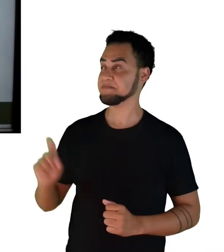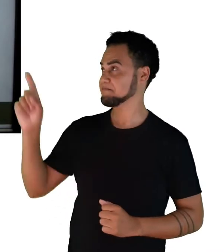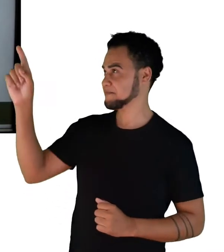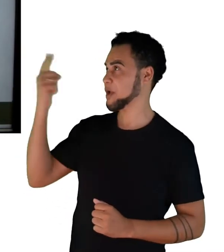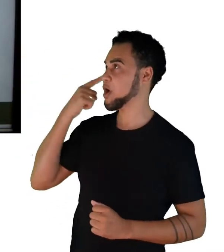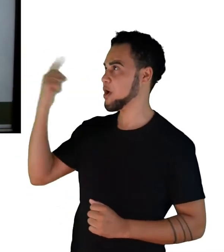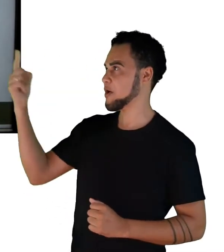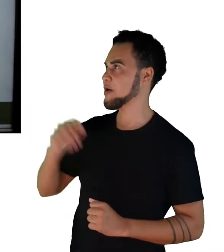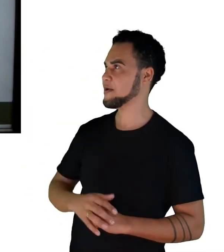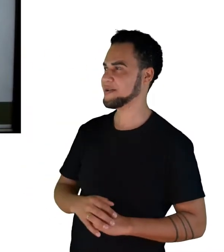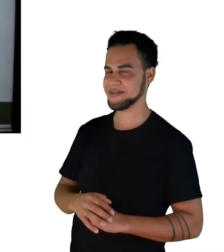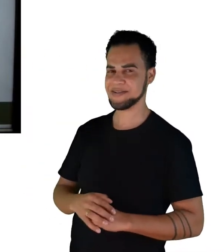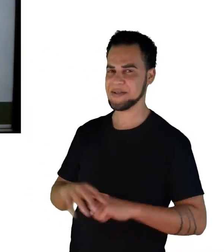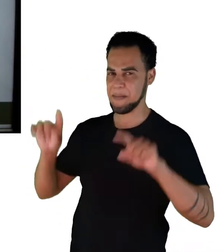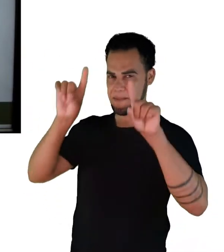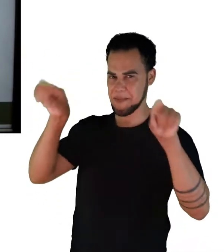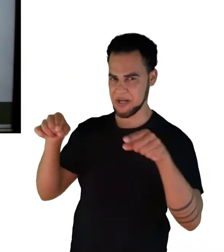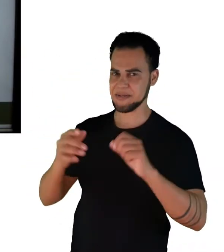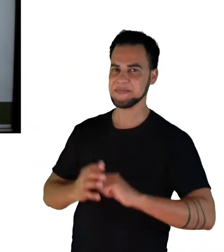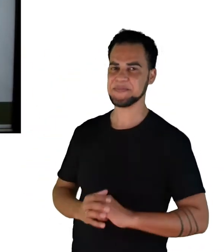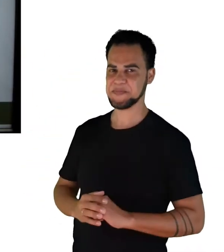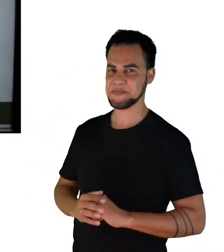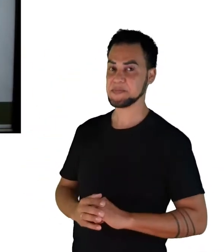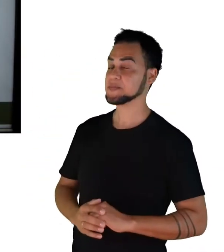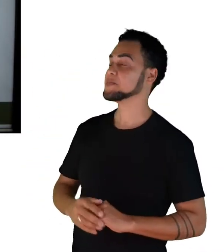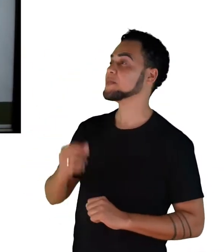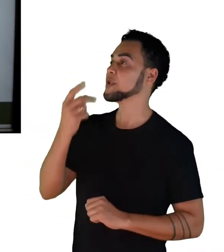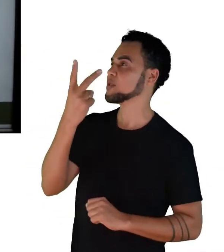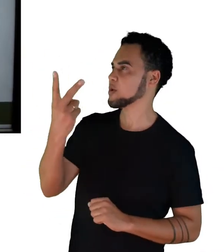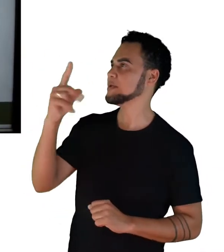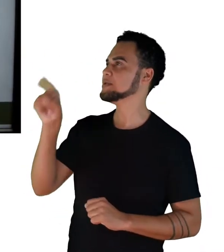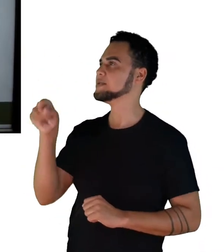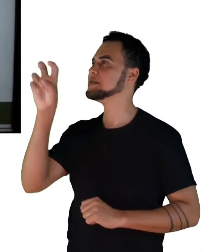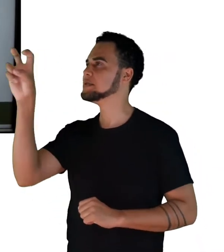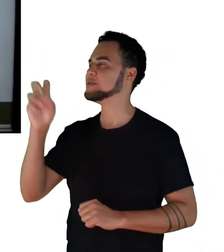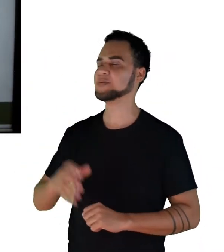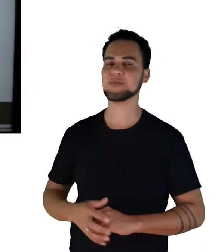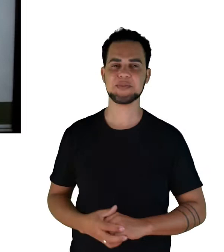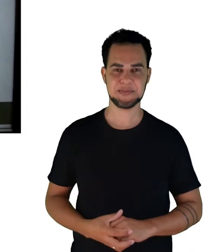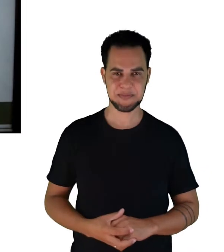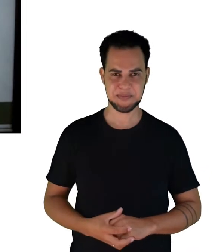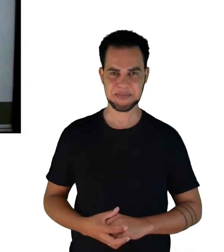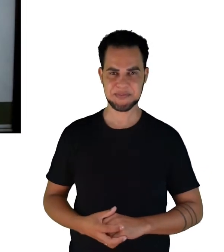colocando aqui na forma de pares ordenados, depois 2 e 5,